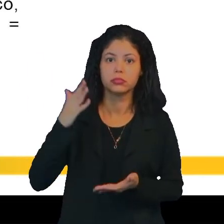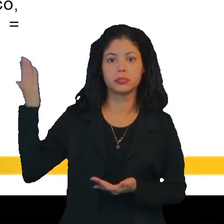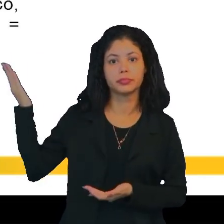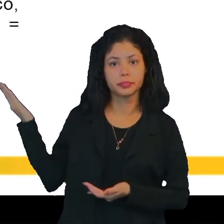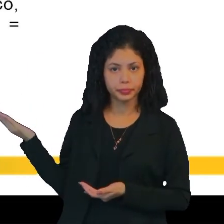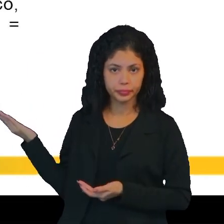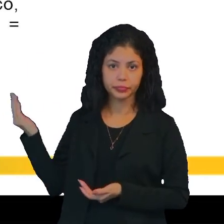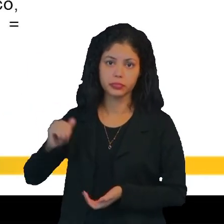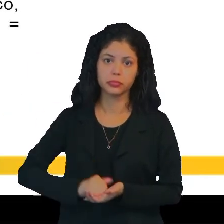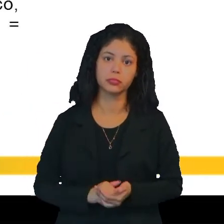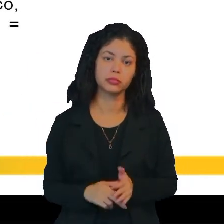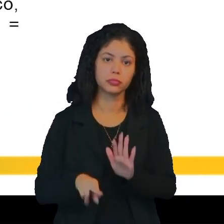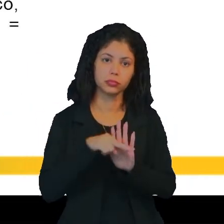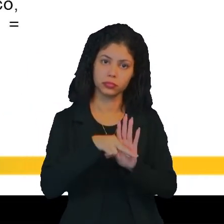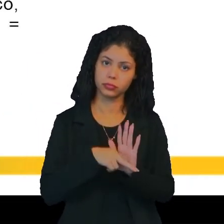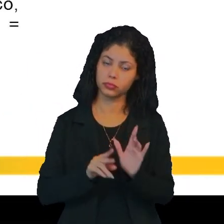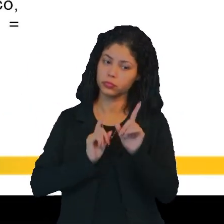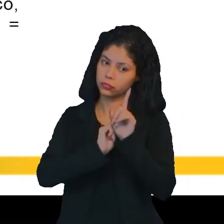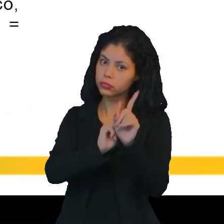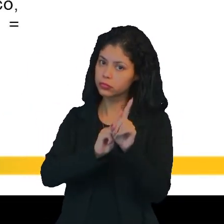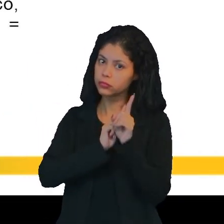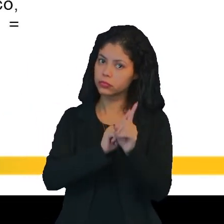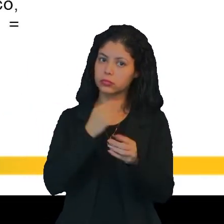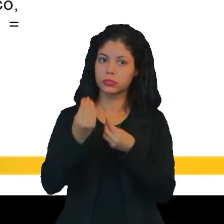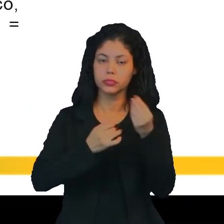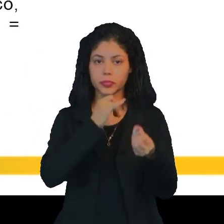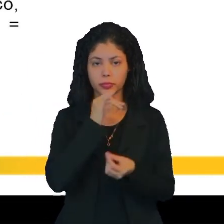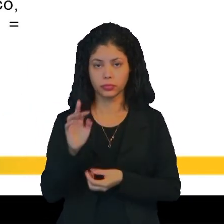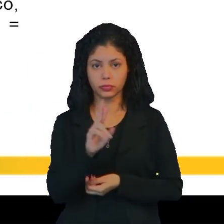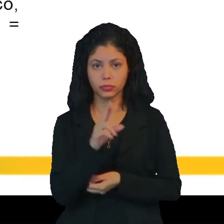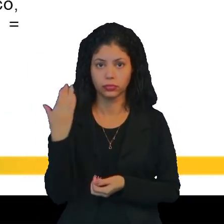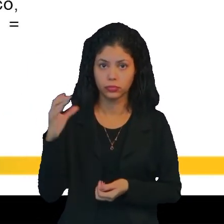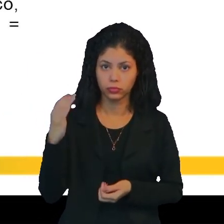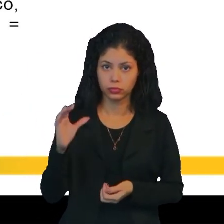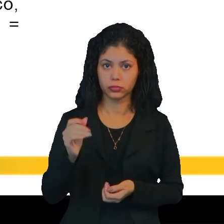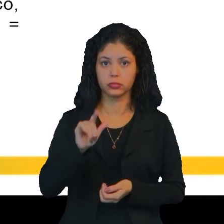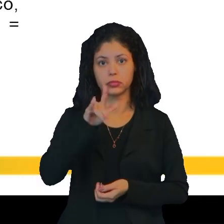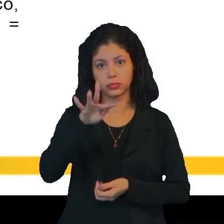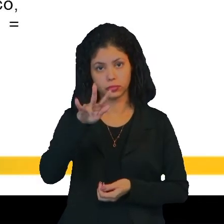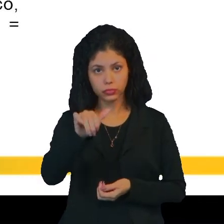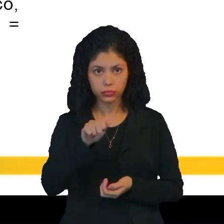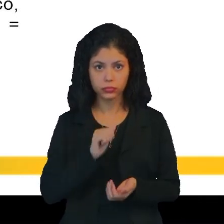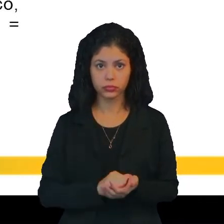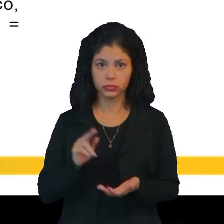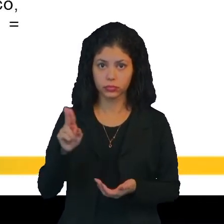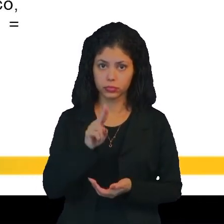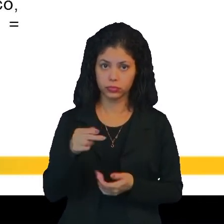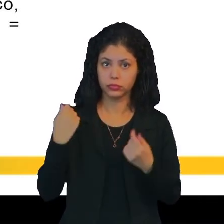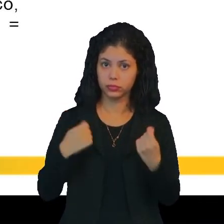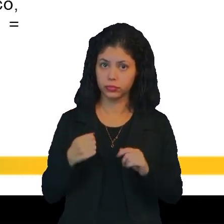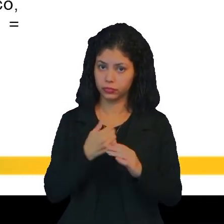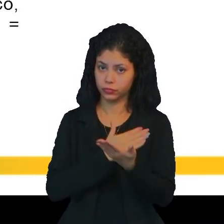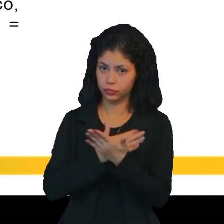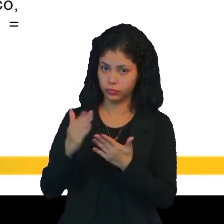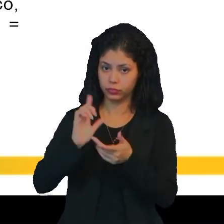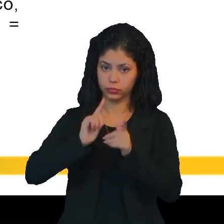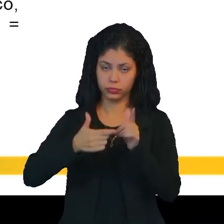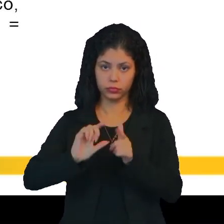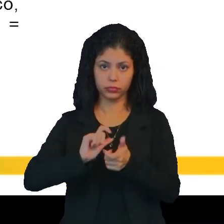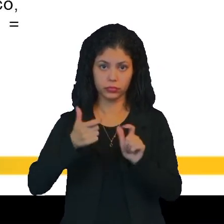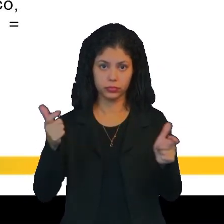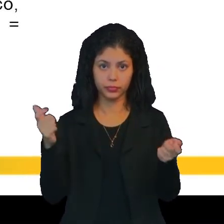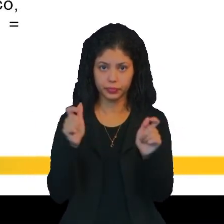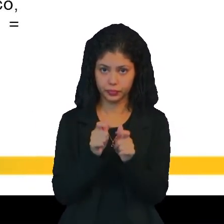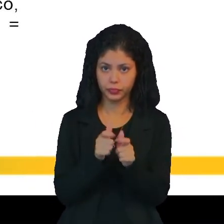né, que essas regras elas têm que ser seguidas, como por exemplo, o nome científico tem que ser escrito em latim. O nome do gênero tem que ter inicial maiúscula e a